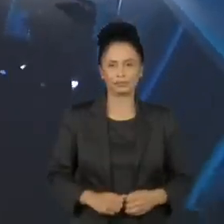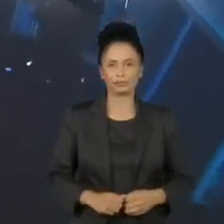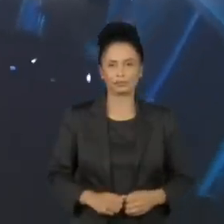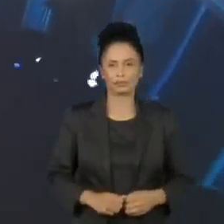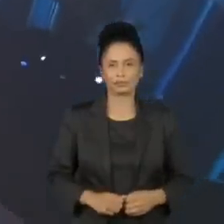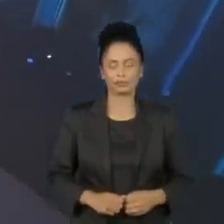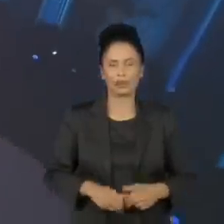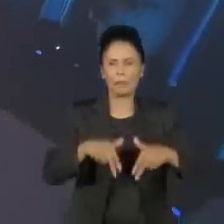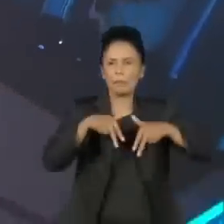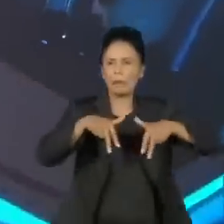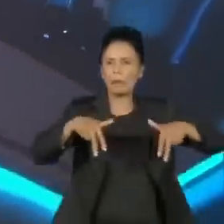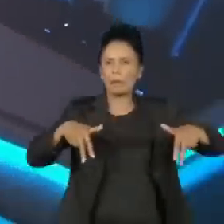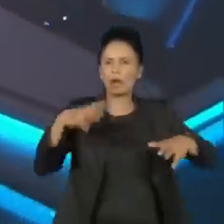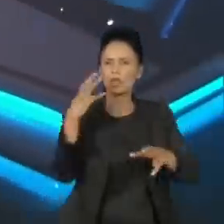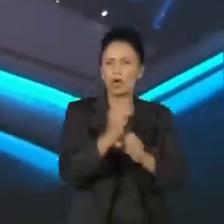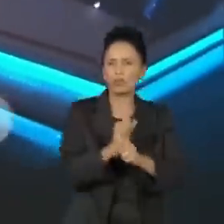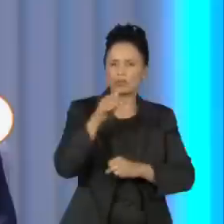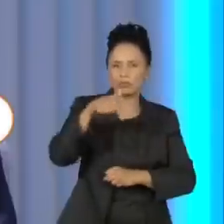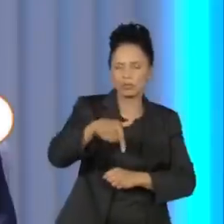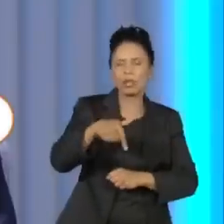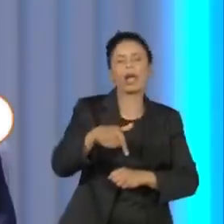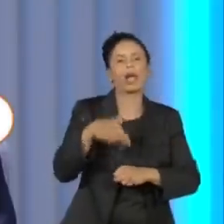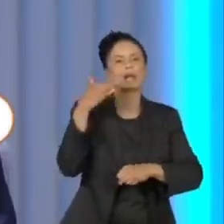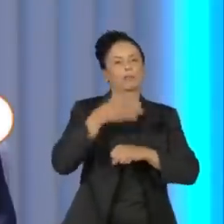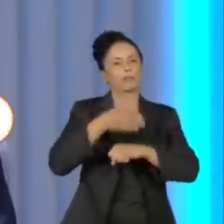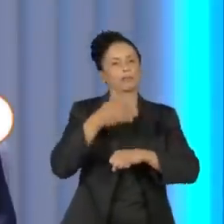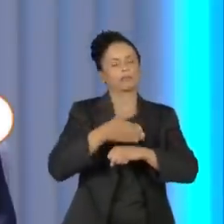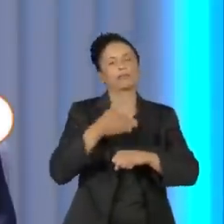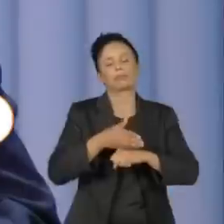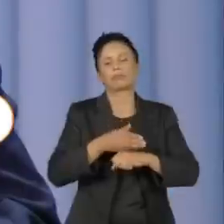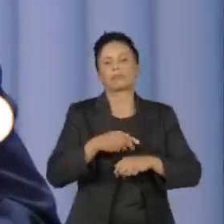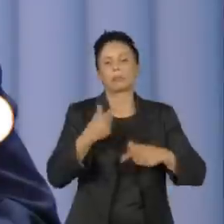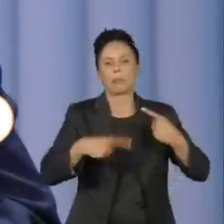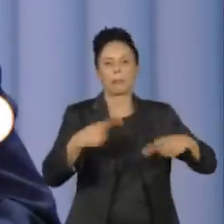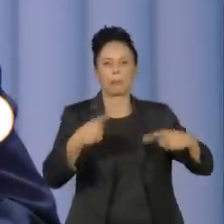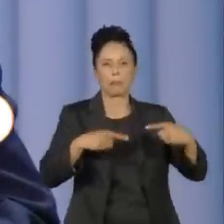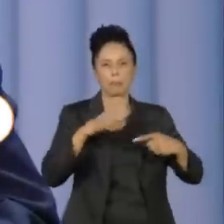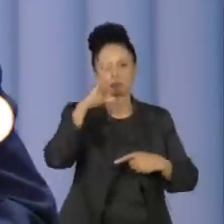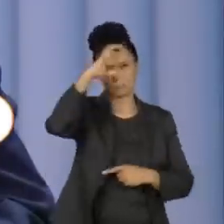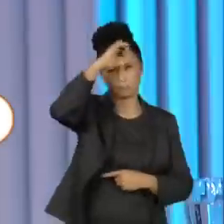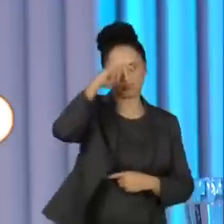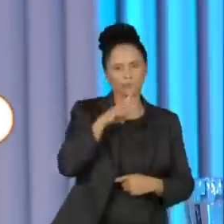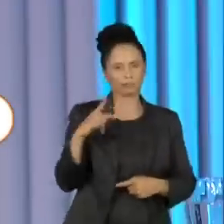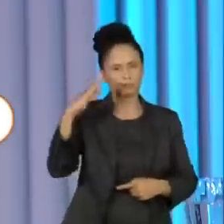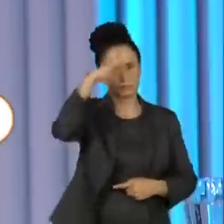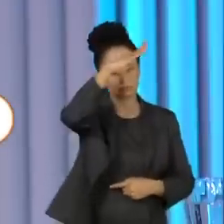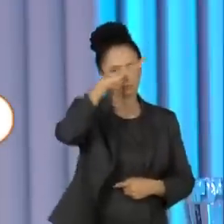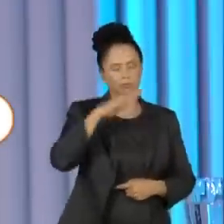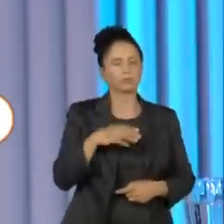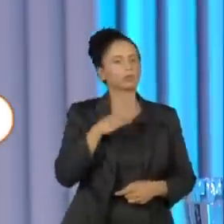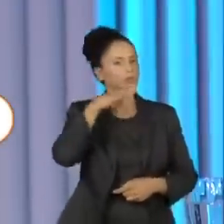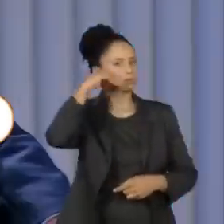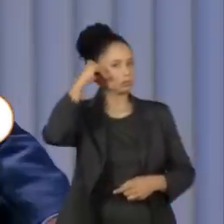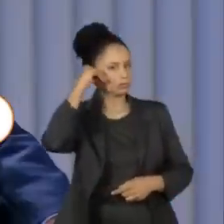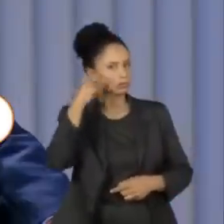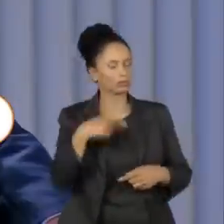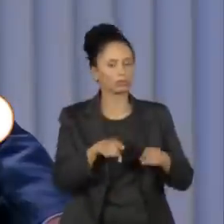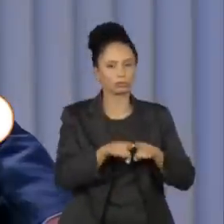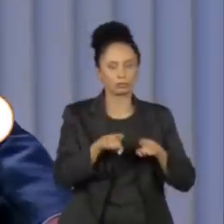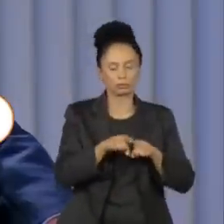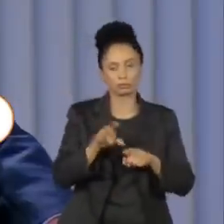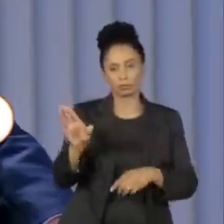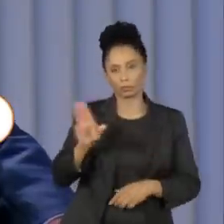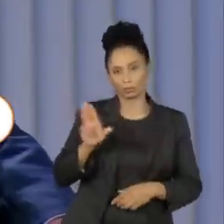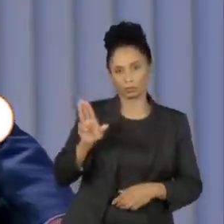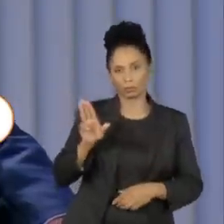sete candidatos participaram do debate da Globo Luiz Felipe Davi lá do novo Jair bolsonaro do pl Ciro Gomes do PDT Luiz